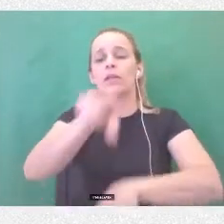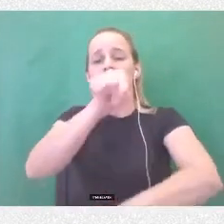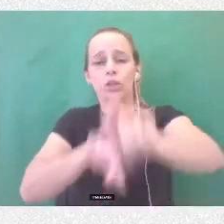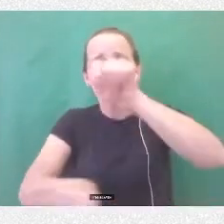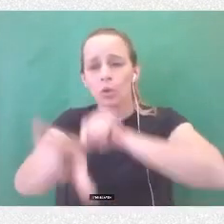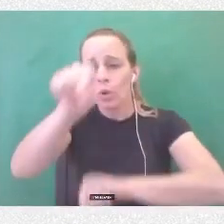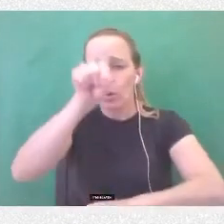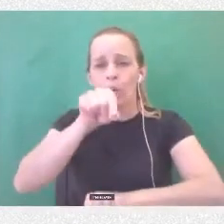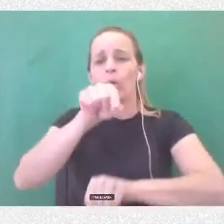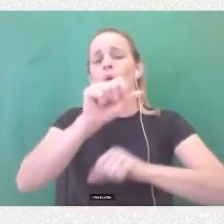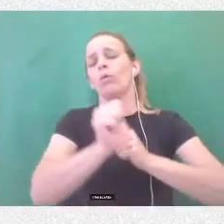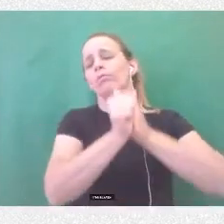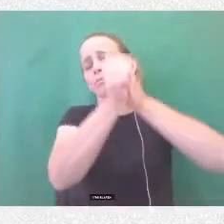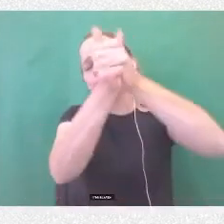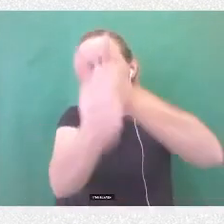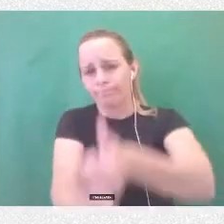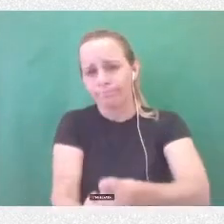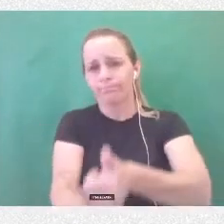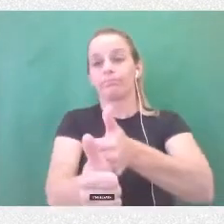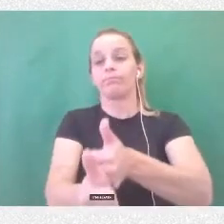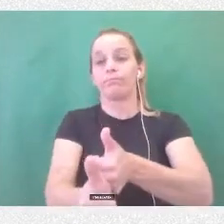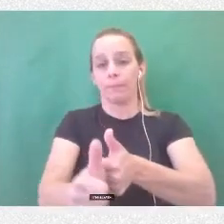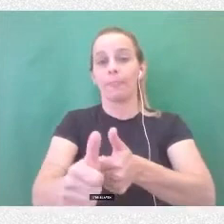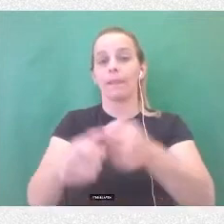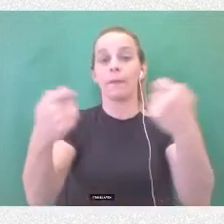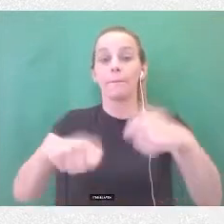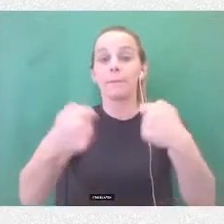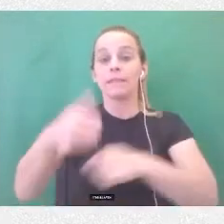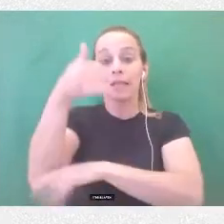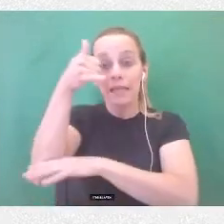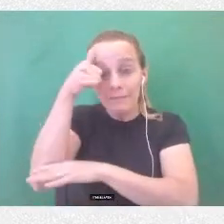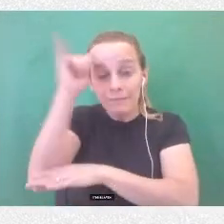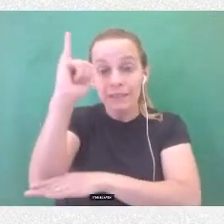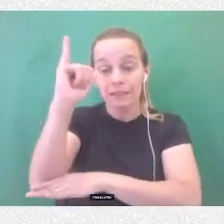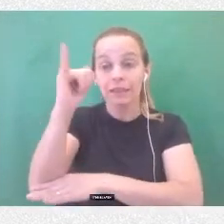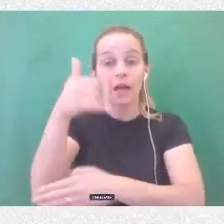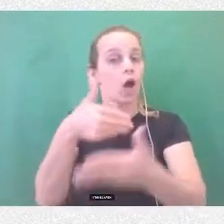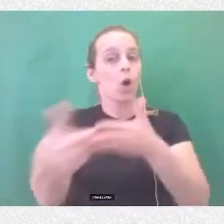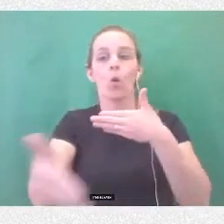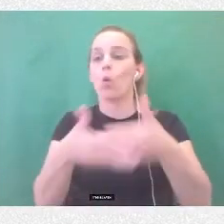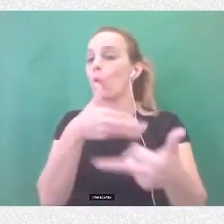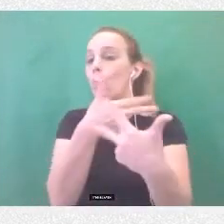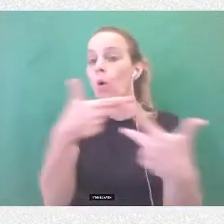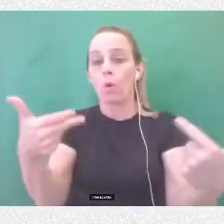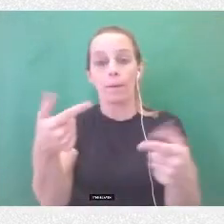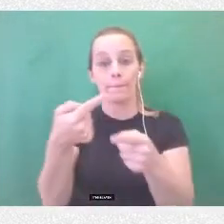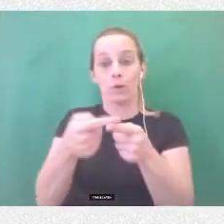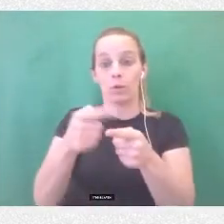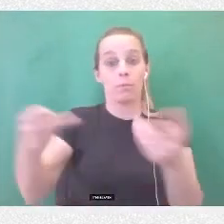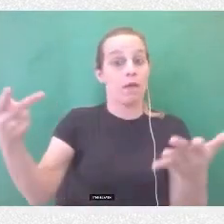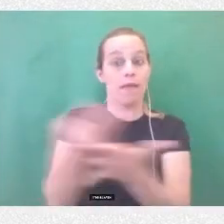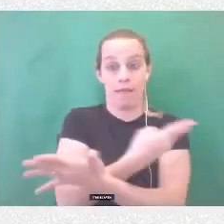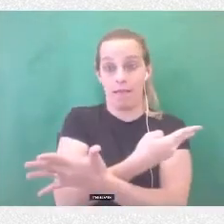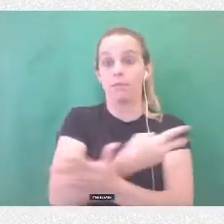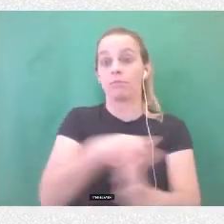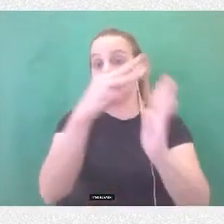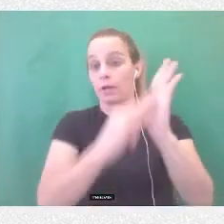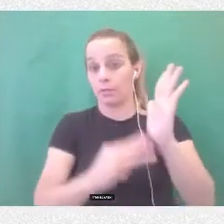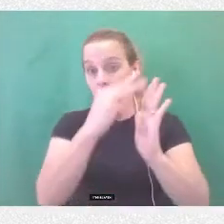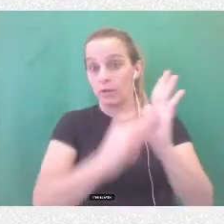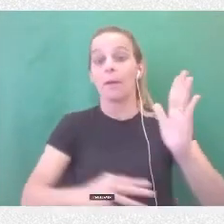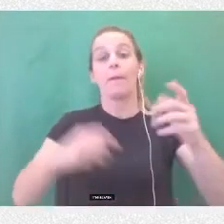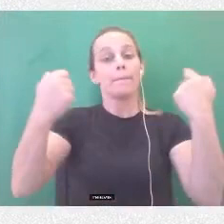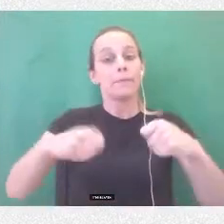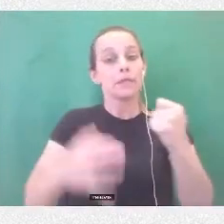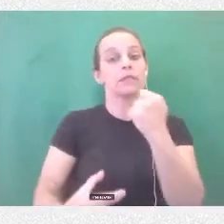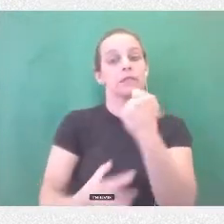telefônico. Então, para evitar qualquer erro metodológico, nós estamos assegurando